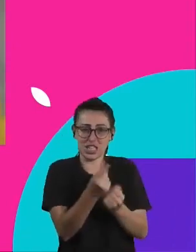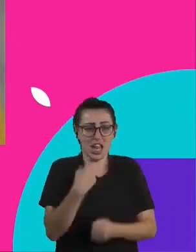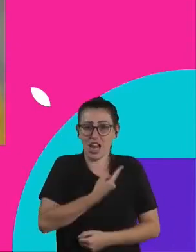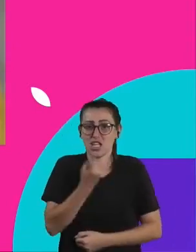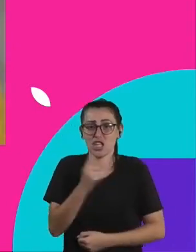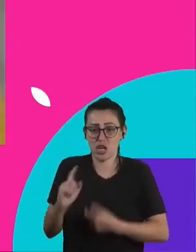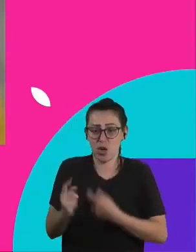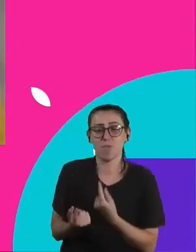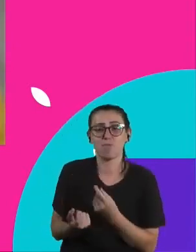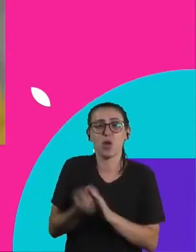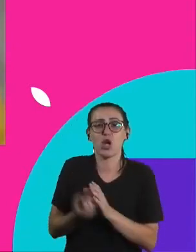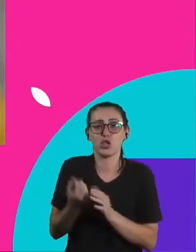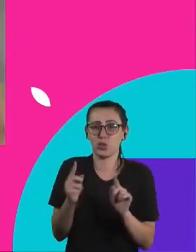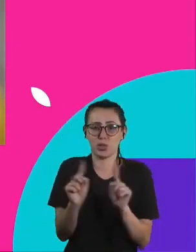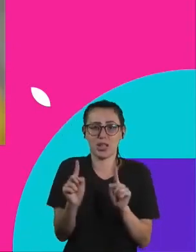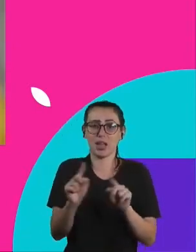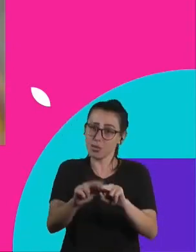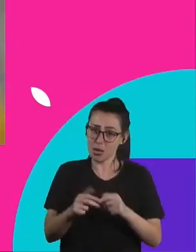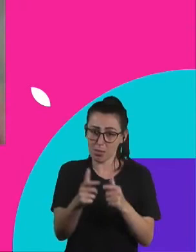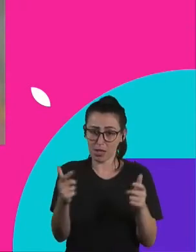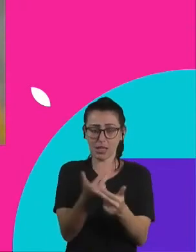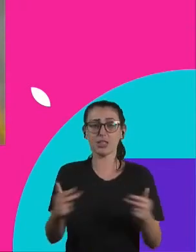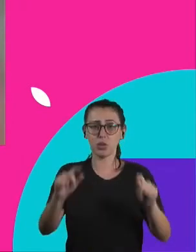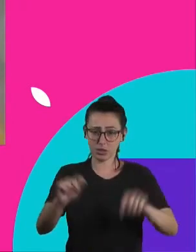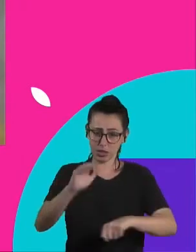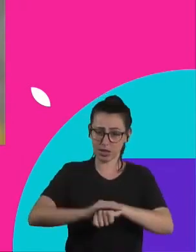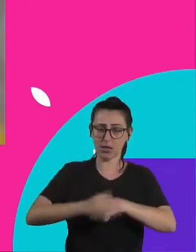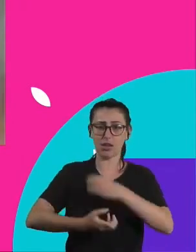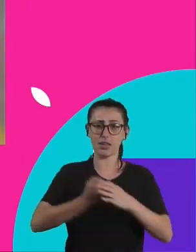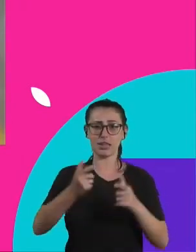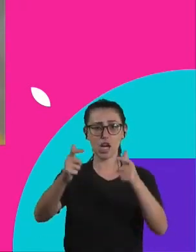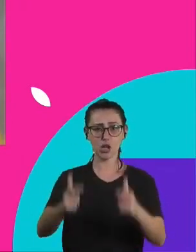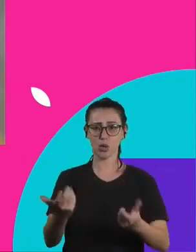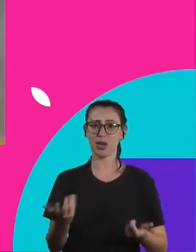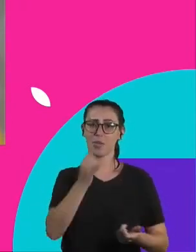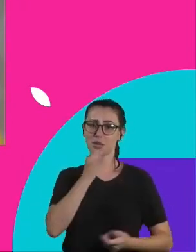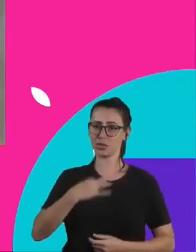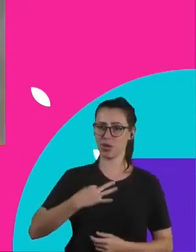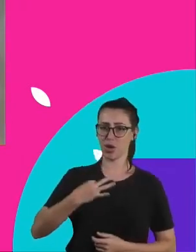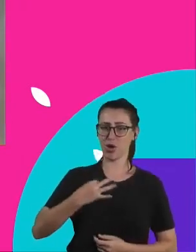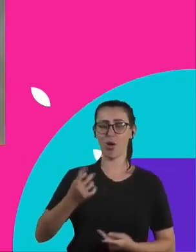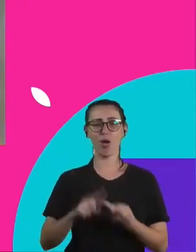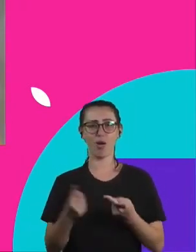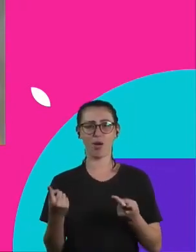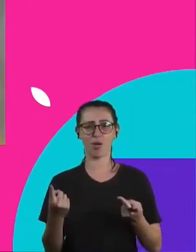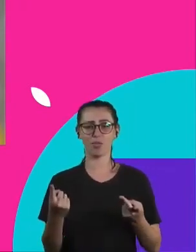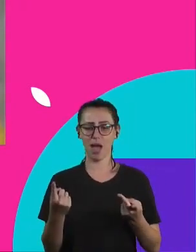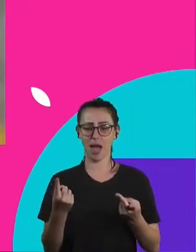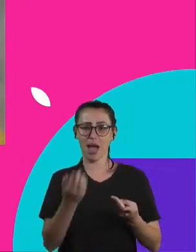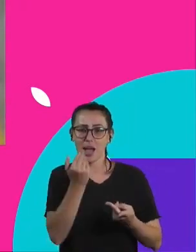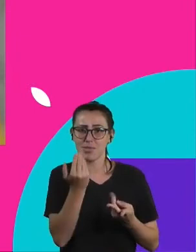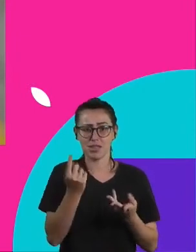pode produzir localmente. Roupa, vestuário, comida, alimentação. Agora, para produzir, a gente precisa de bancos. Bancos